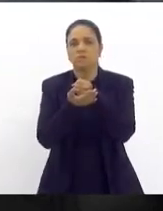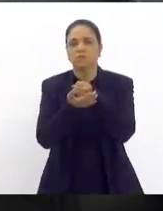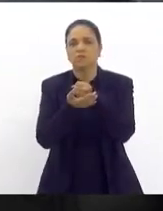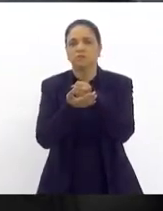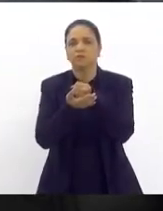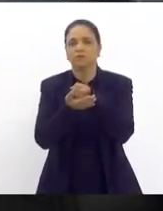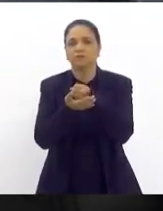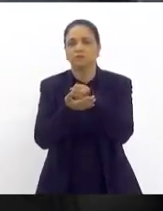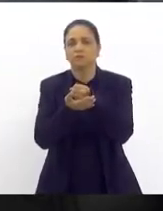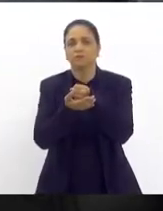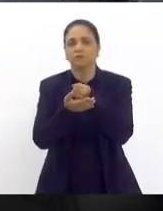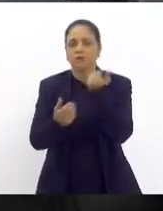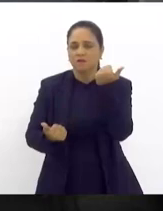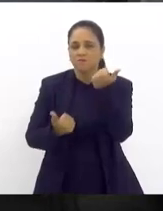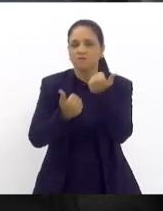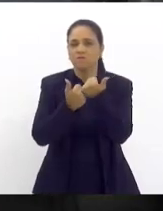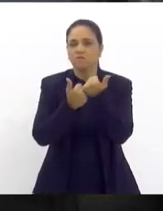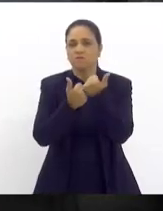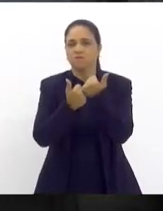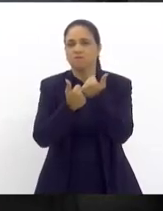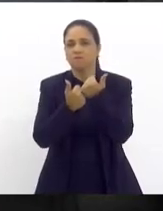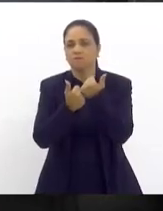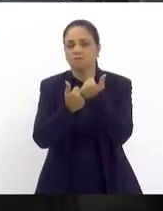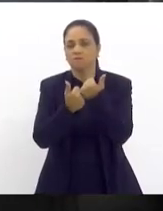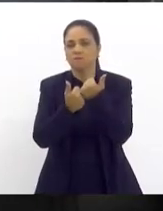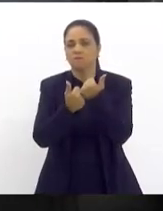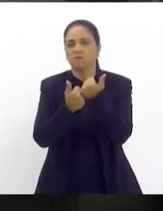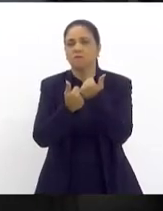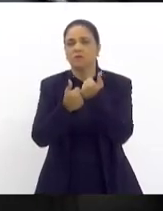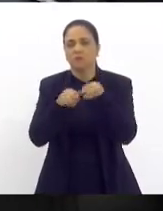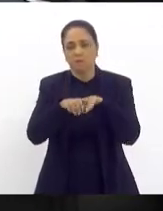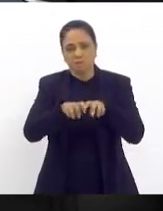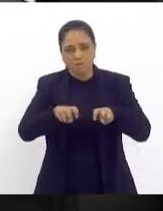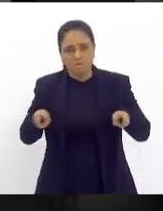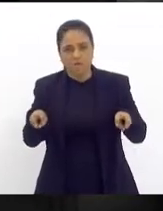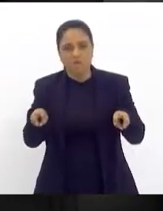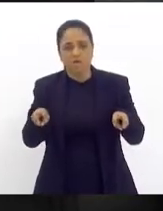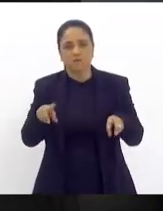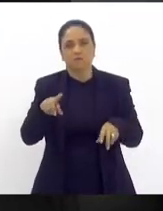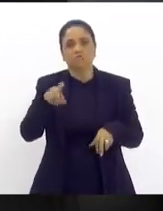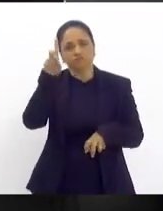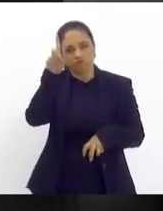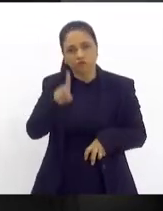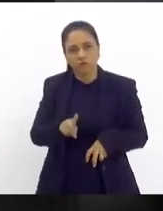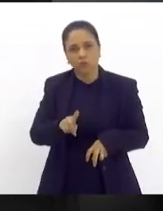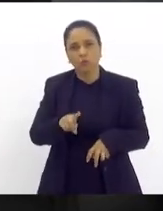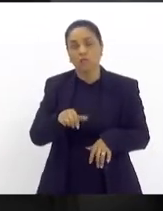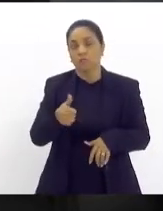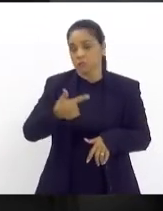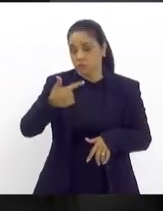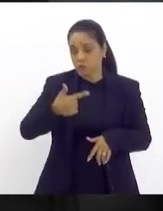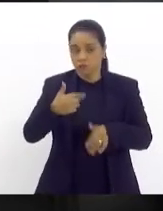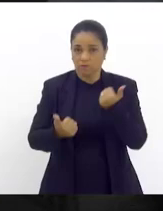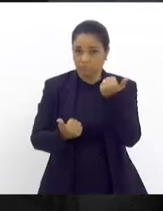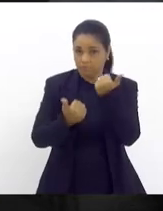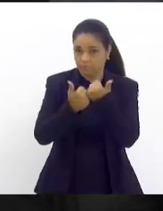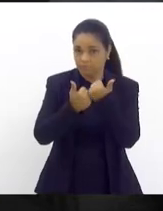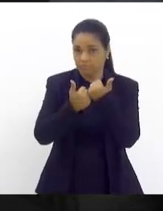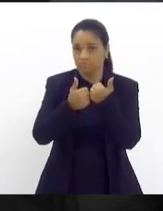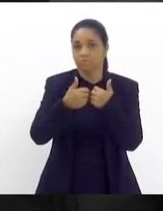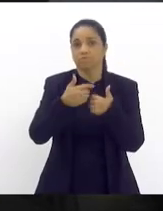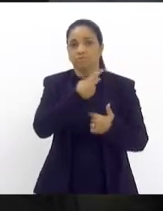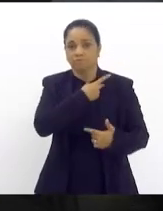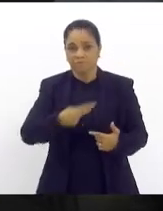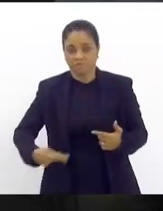enquanto vice-presidente estando na mesa diretora segunda vice-presidente da mesa diretora eu